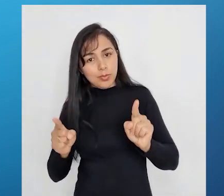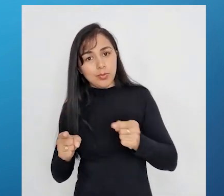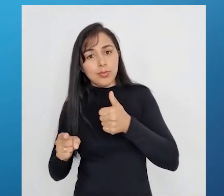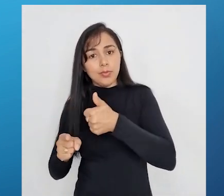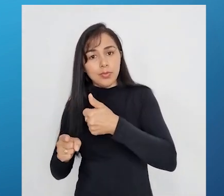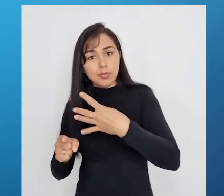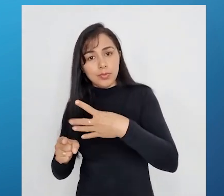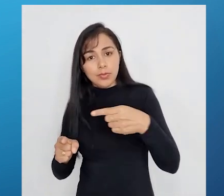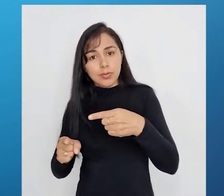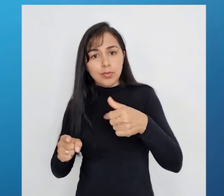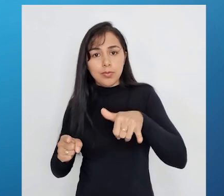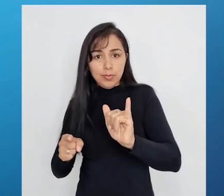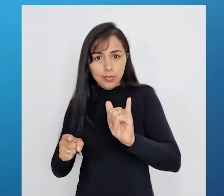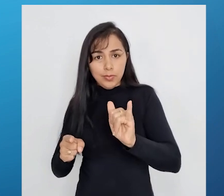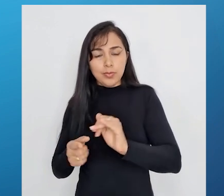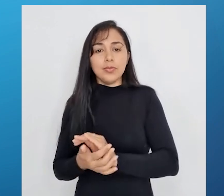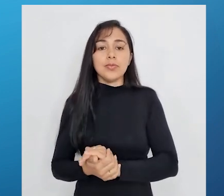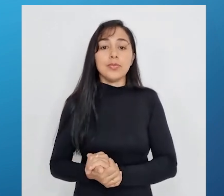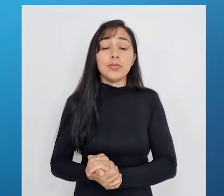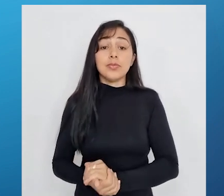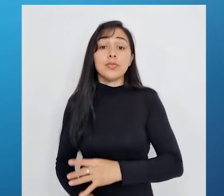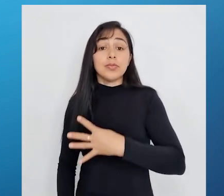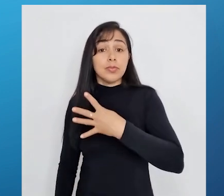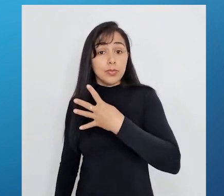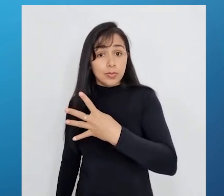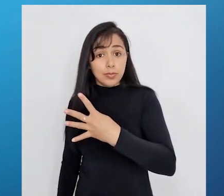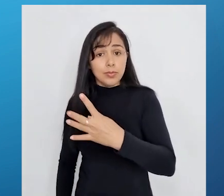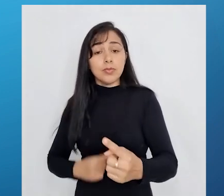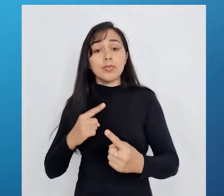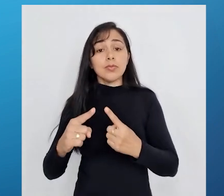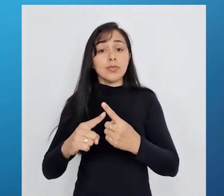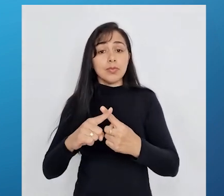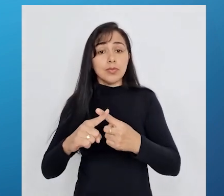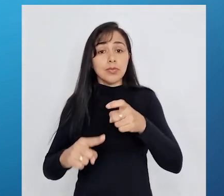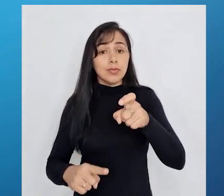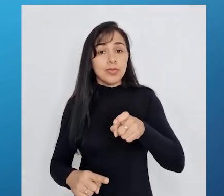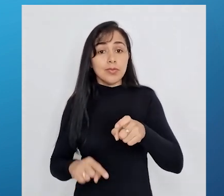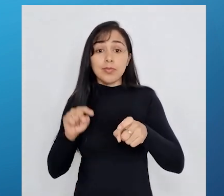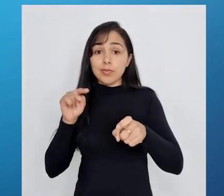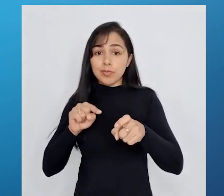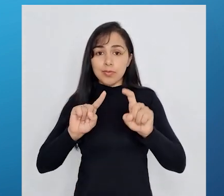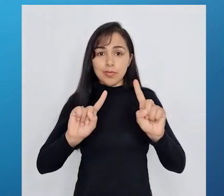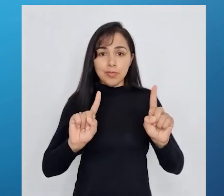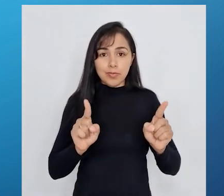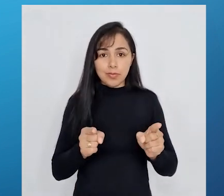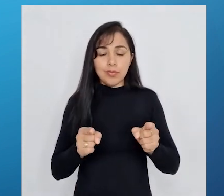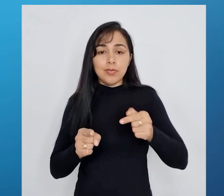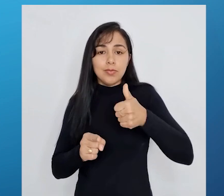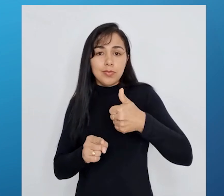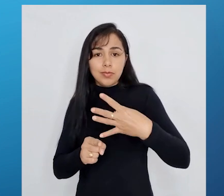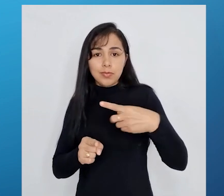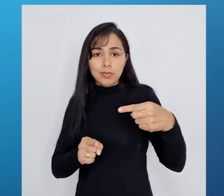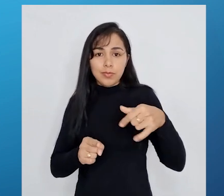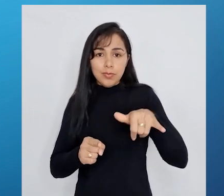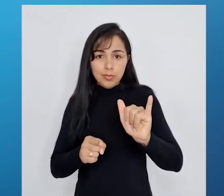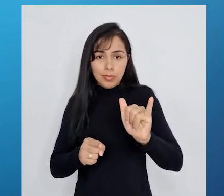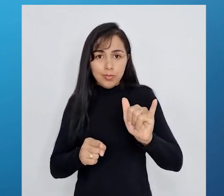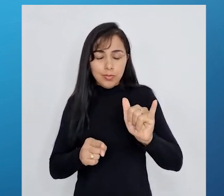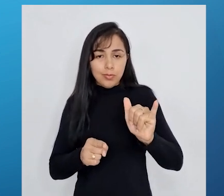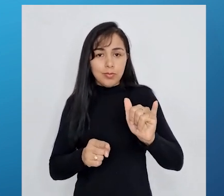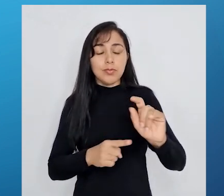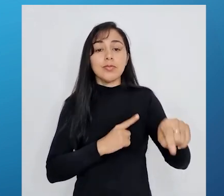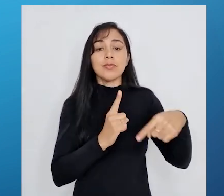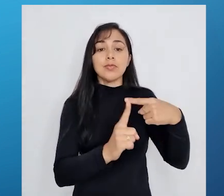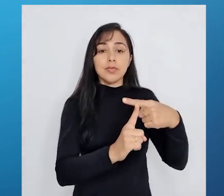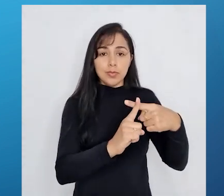y. Então, ó, 4 vezes x, 4 vezes 14 menos y,